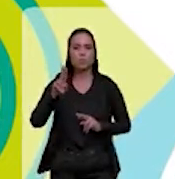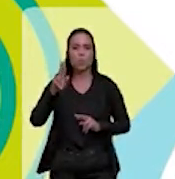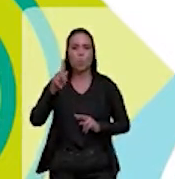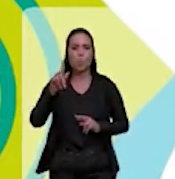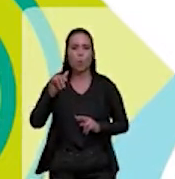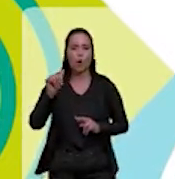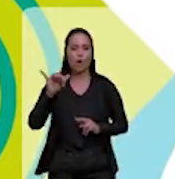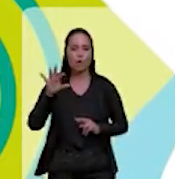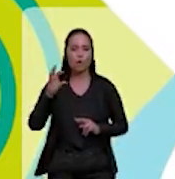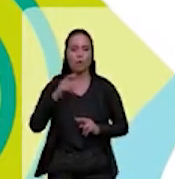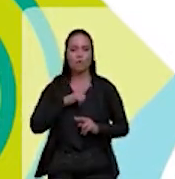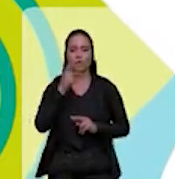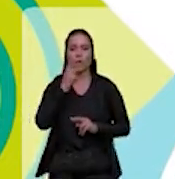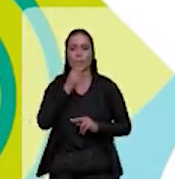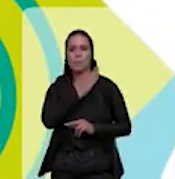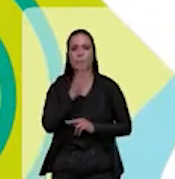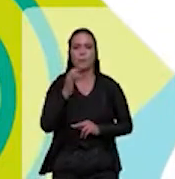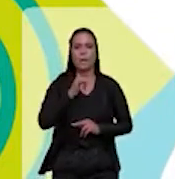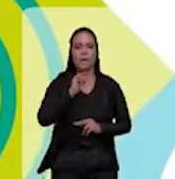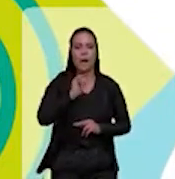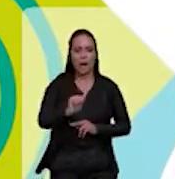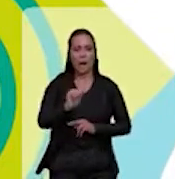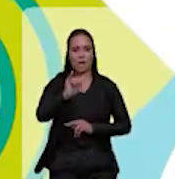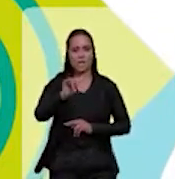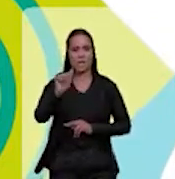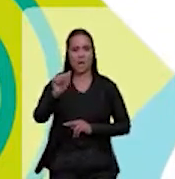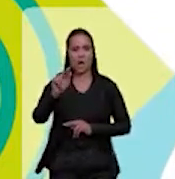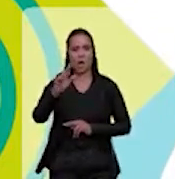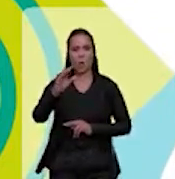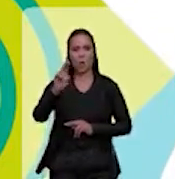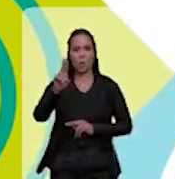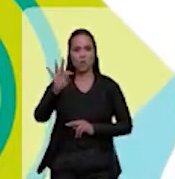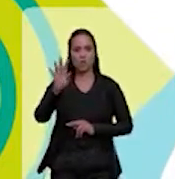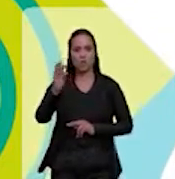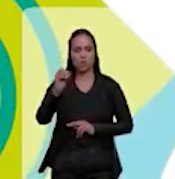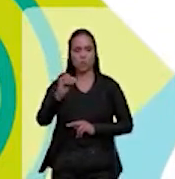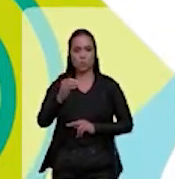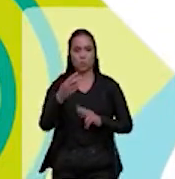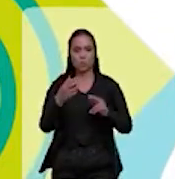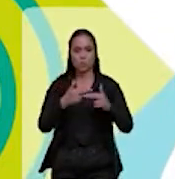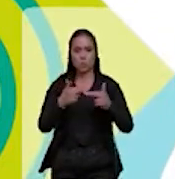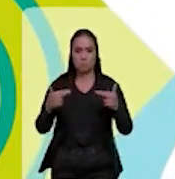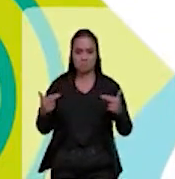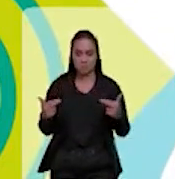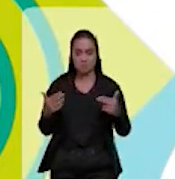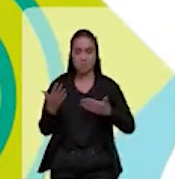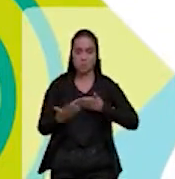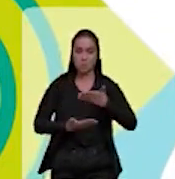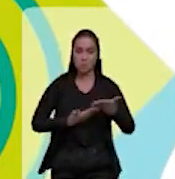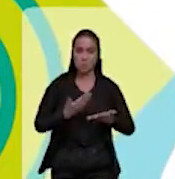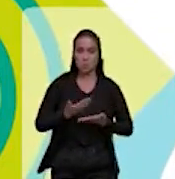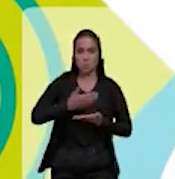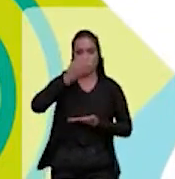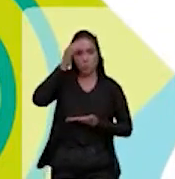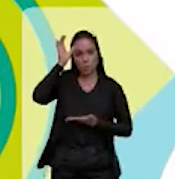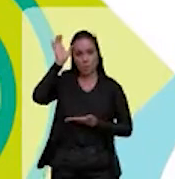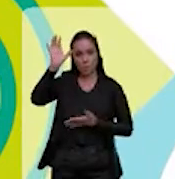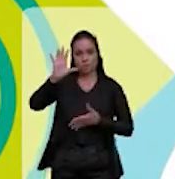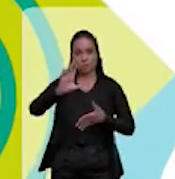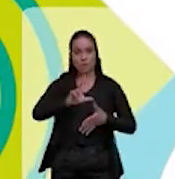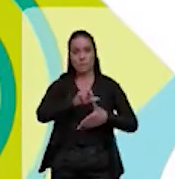ao falar sobre a biblioteca a yakut como instrumento de integração cultural da América Latina